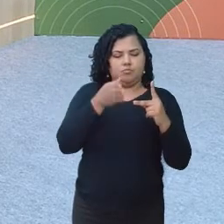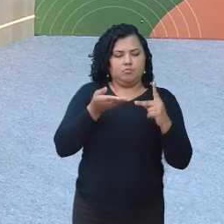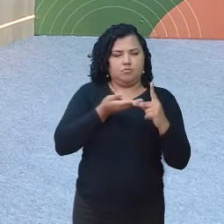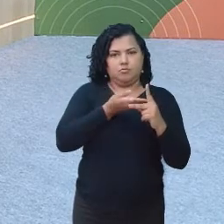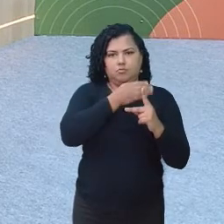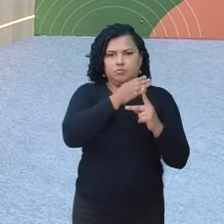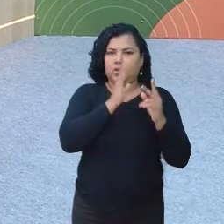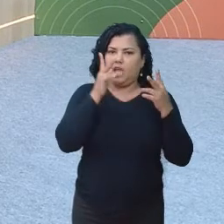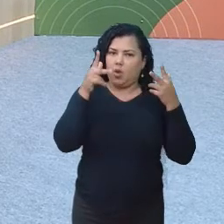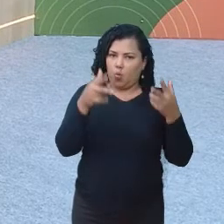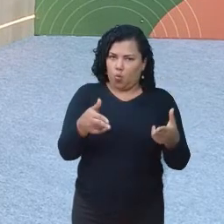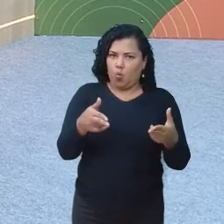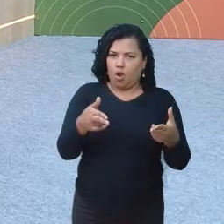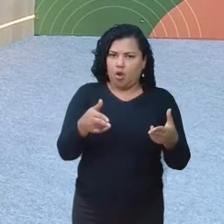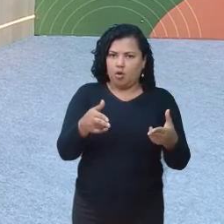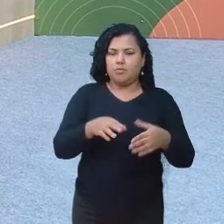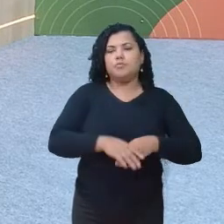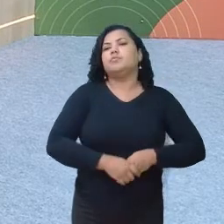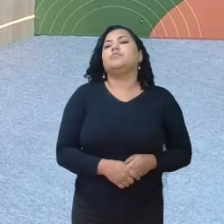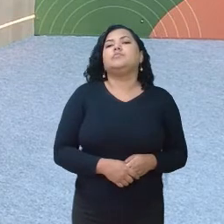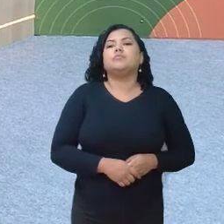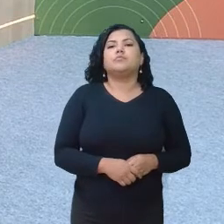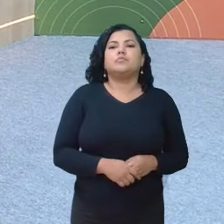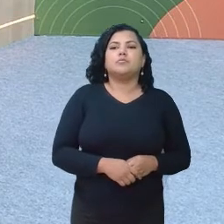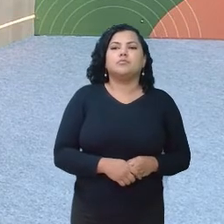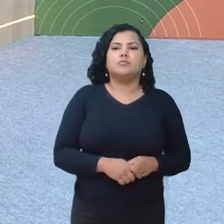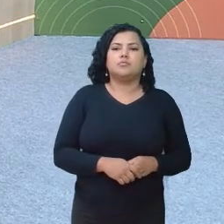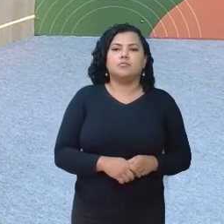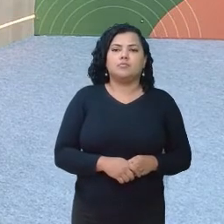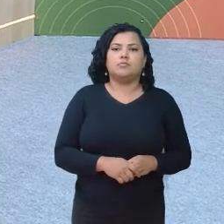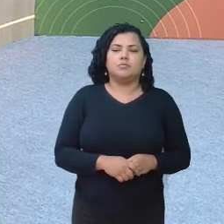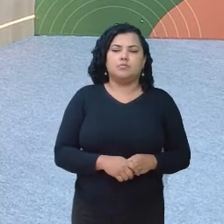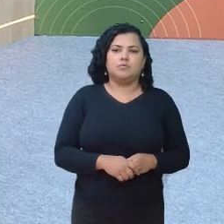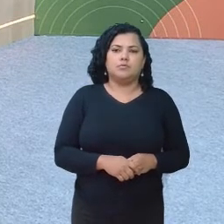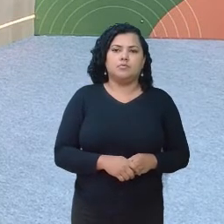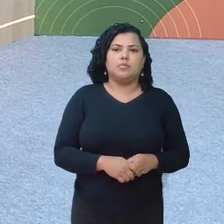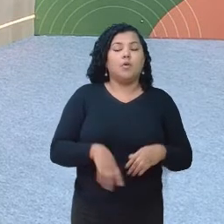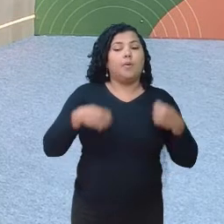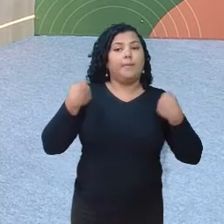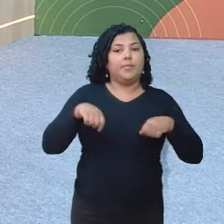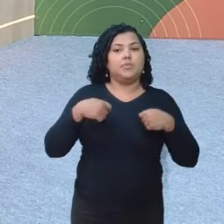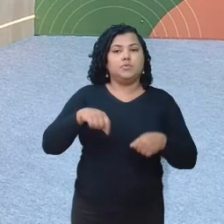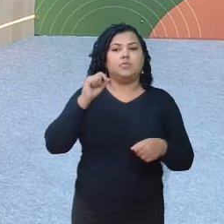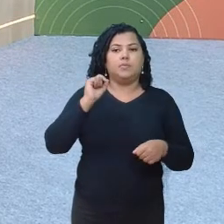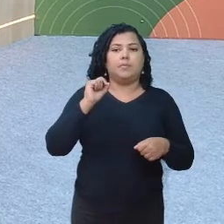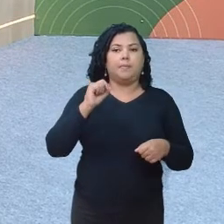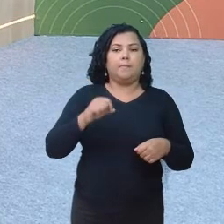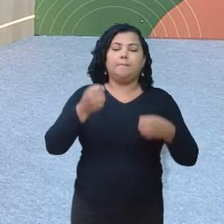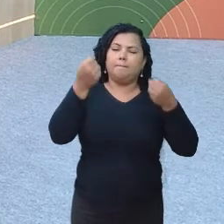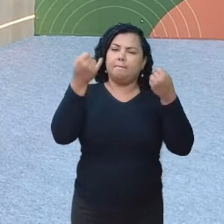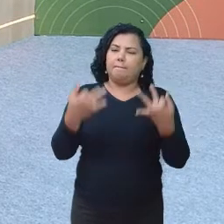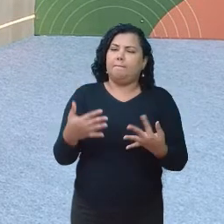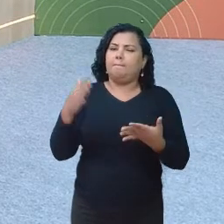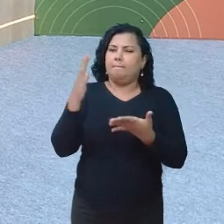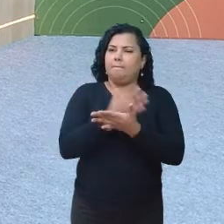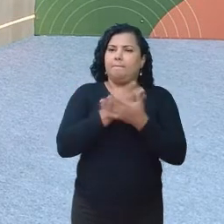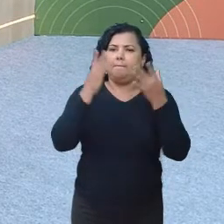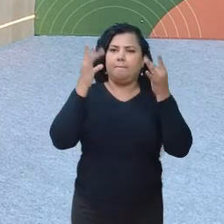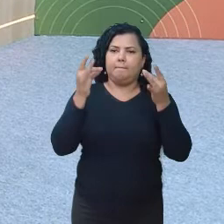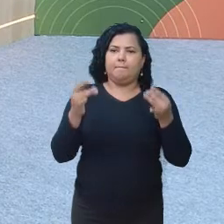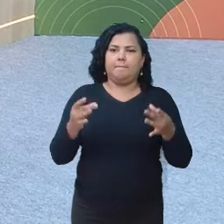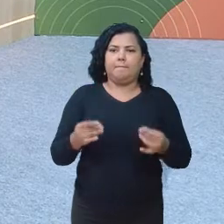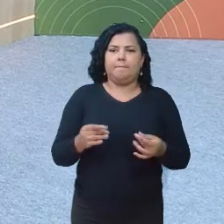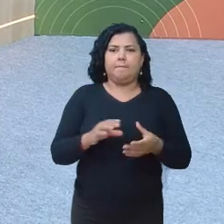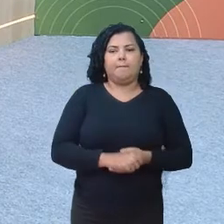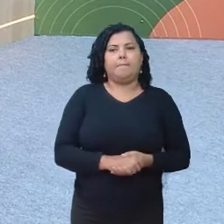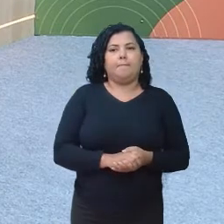uma figura que tenha 4 lados de mesma medida como quadrado, tá certo? Eu vou precisar dizer mais algumas coisas. Então,